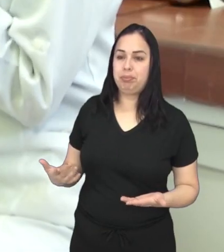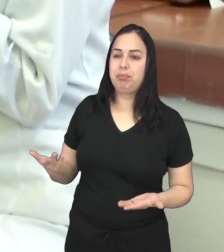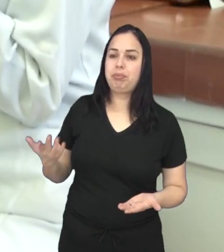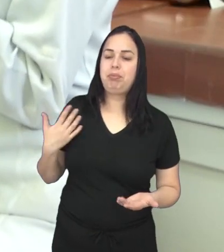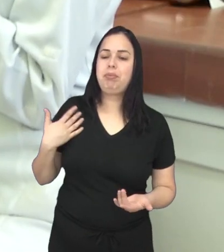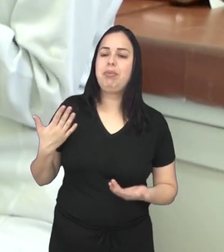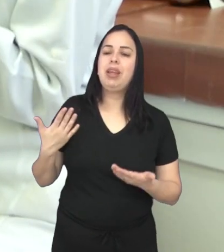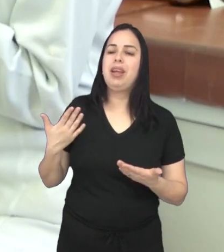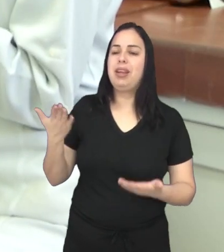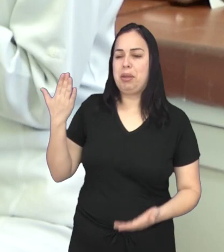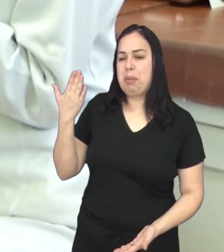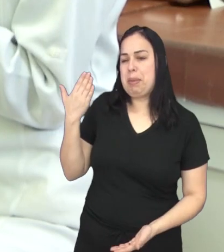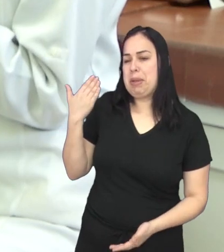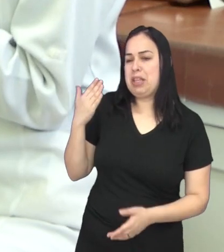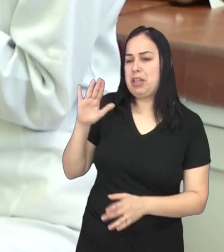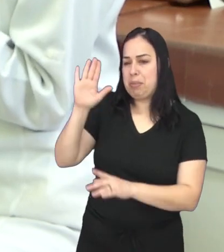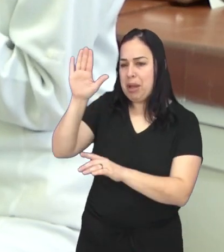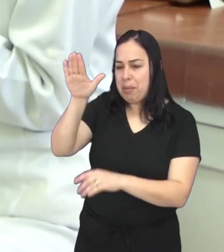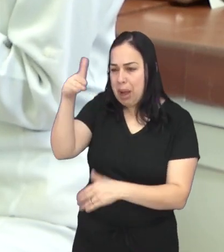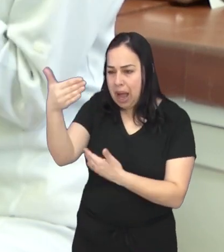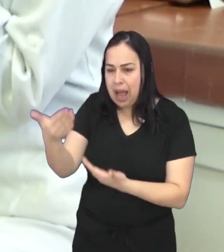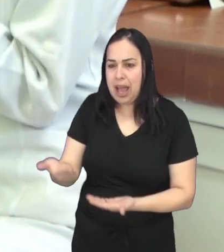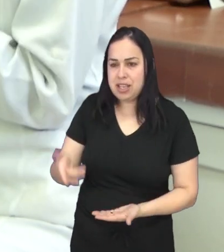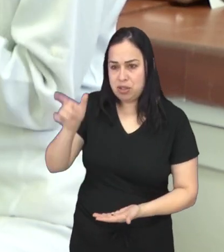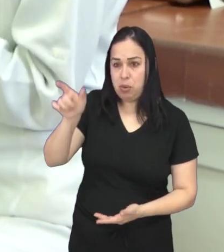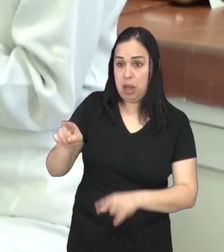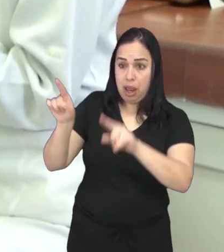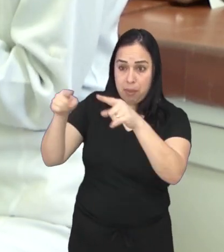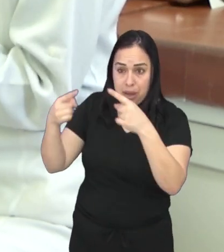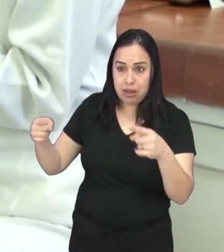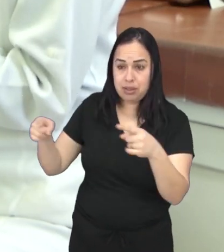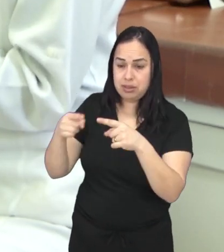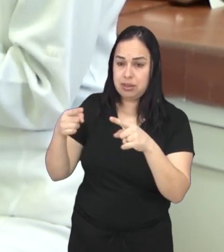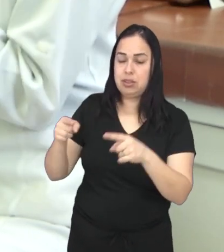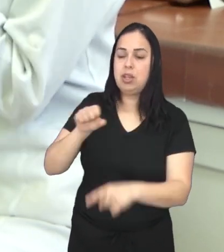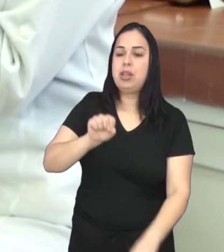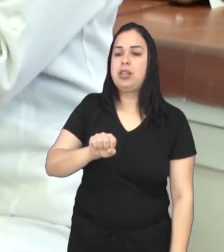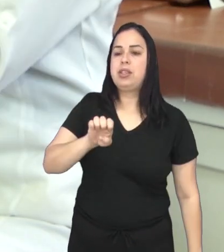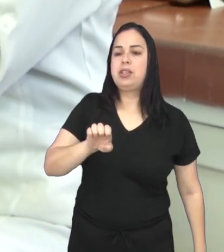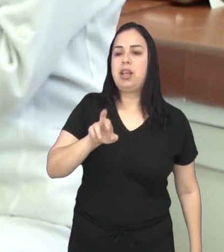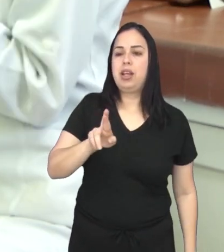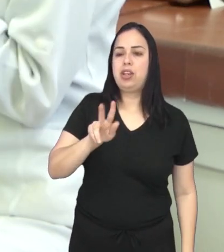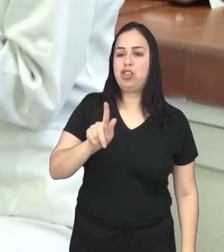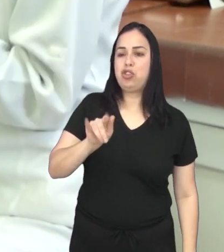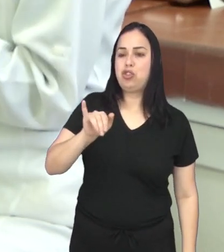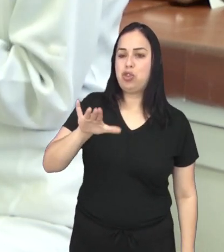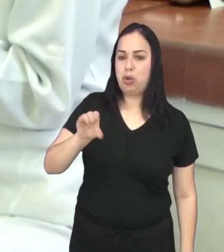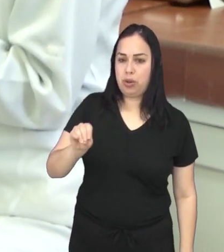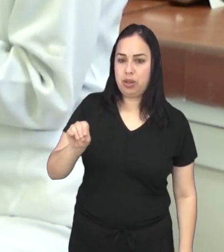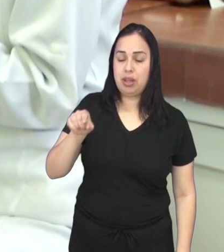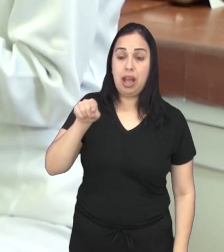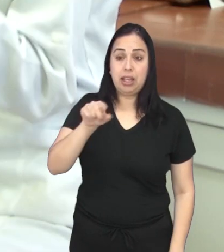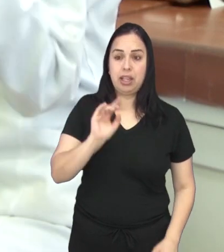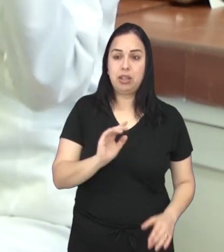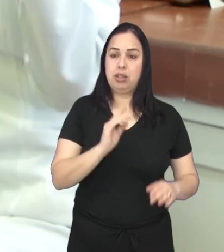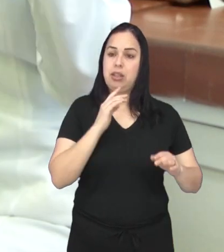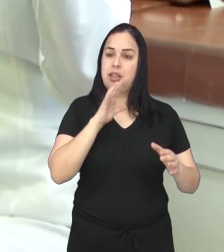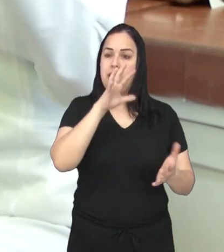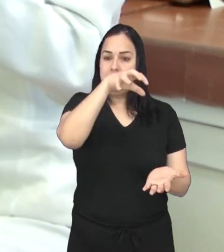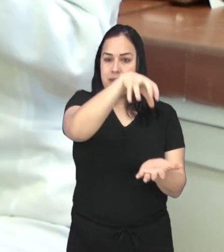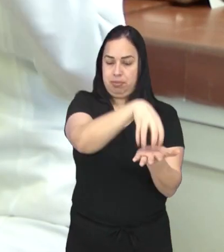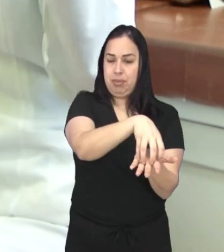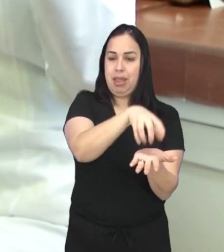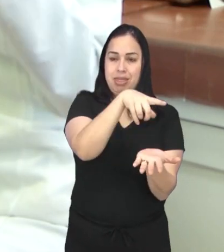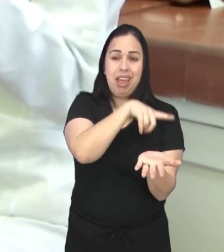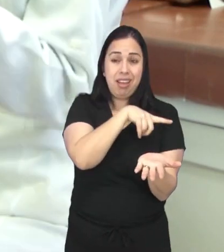Então, olha, recentemente a gente fez uma homenagem para um grande maestro de São José. Ele se chamava Sérgio Vaz, né? Aqui no